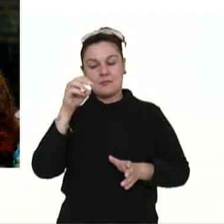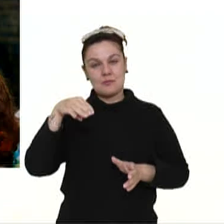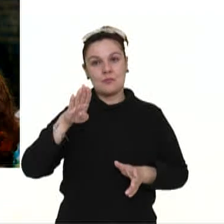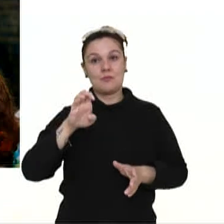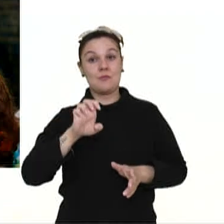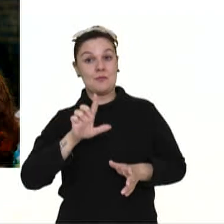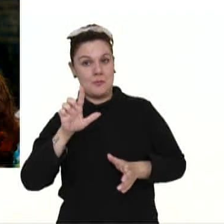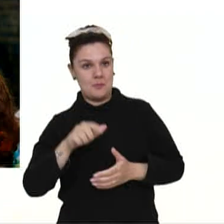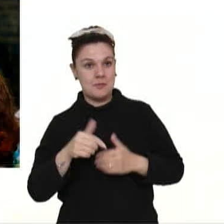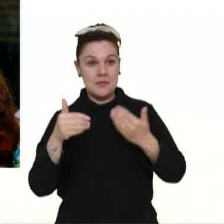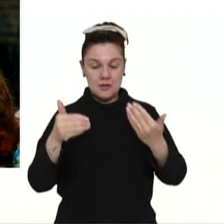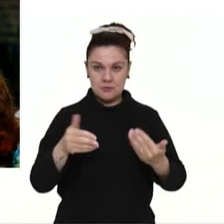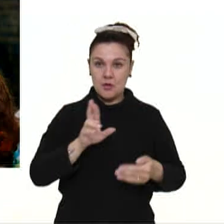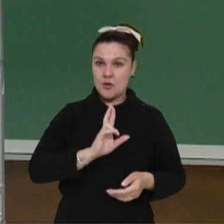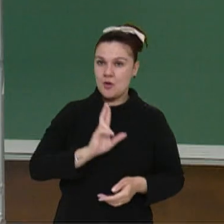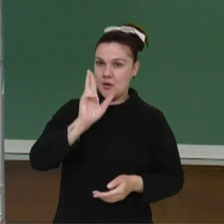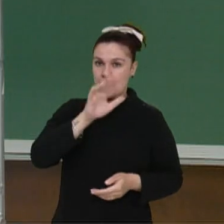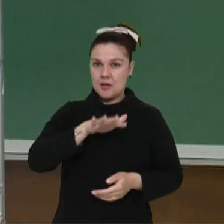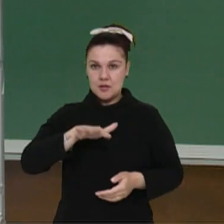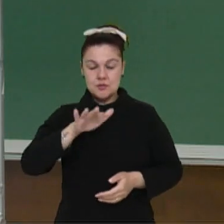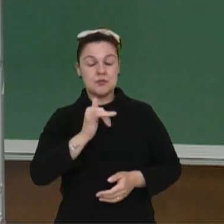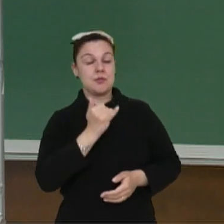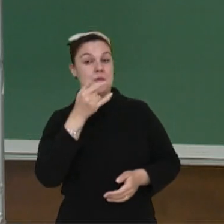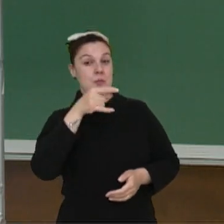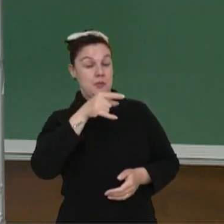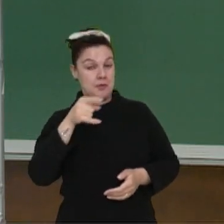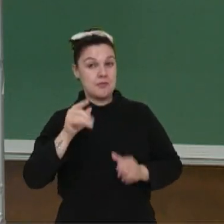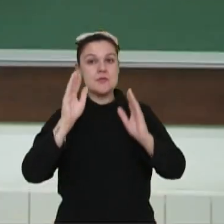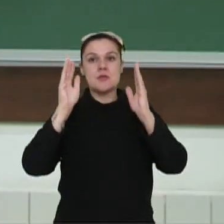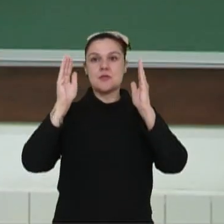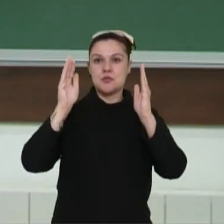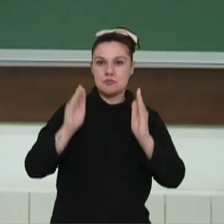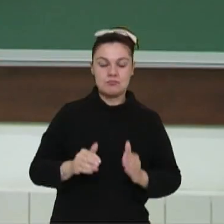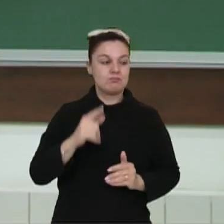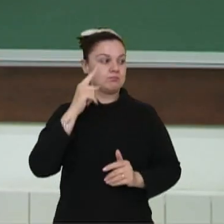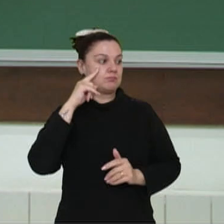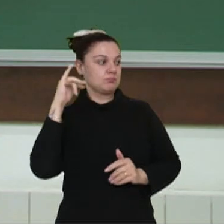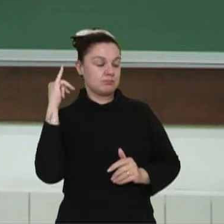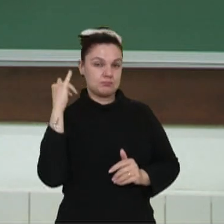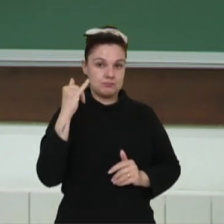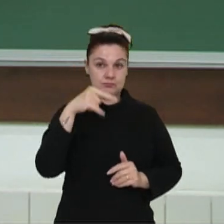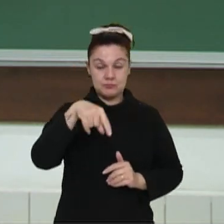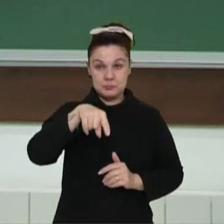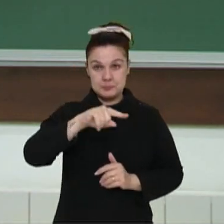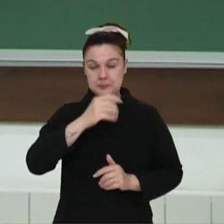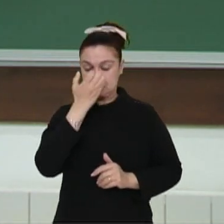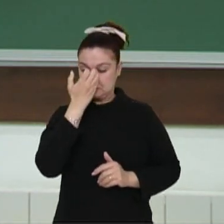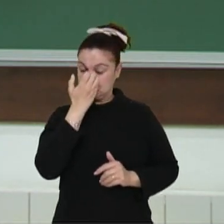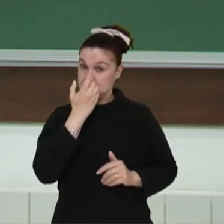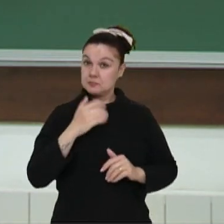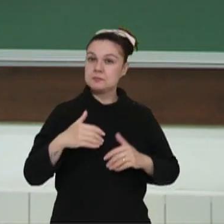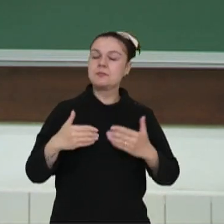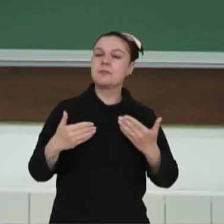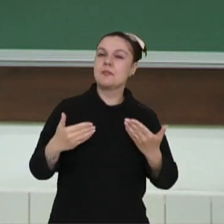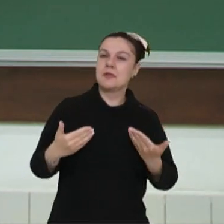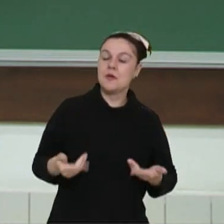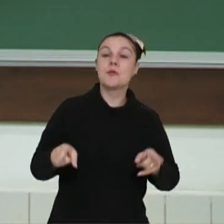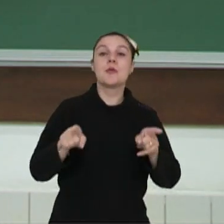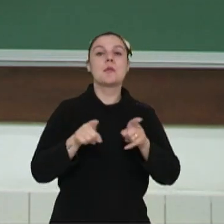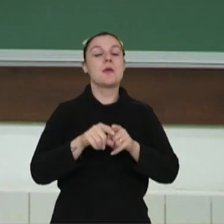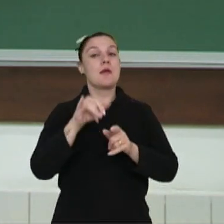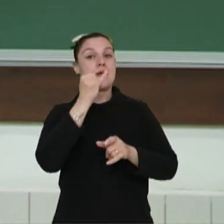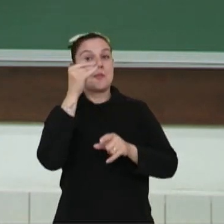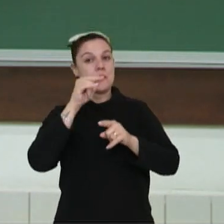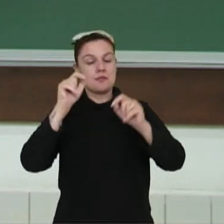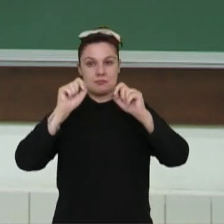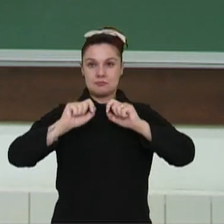vamos lá. Então, a parte de religiões, super importante, vocês já devem ter ouvido falar bastante e tal, e vale mencionar